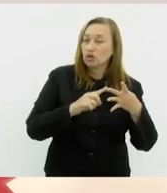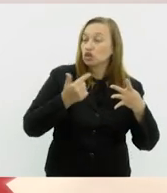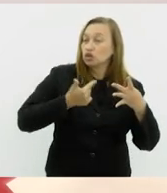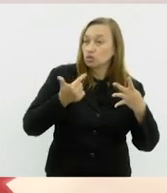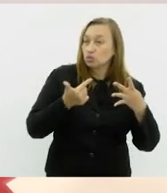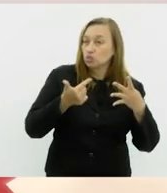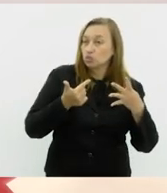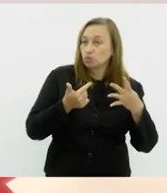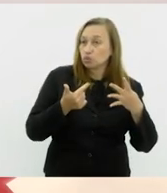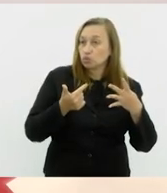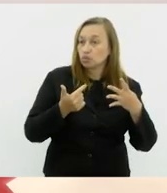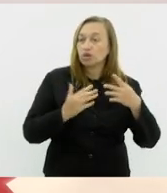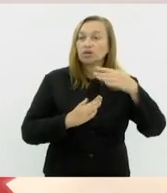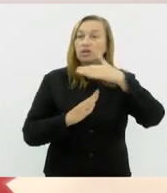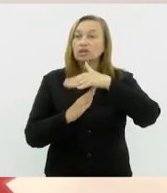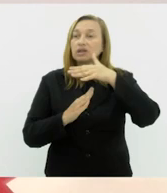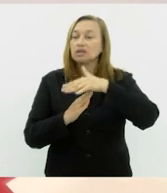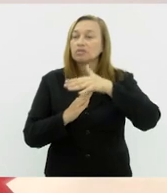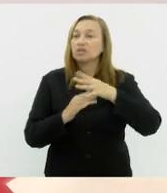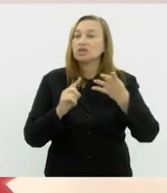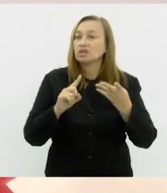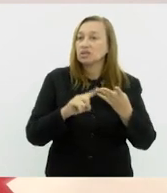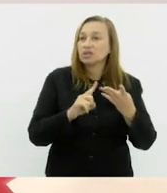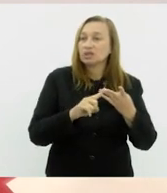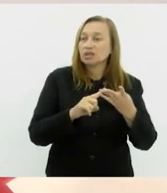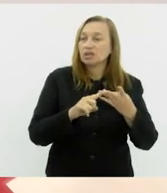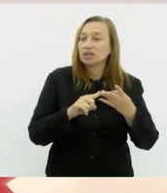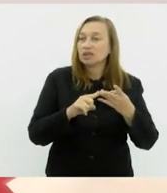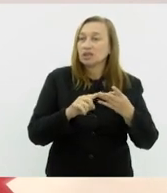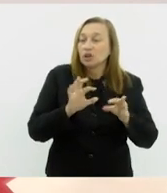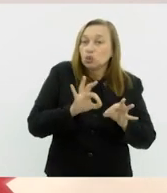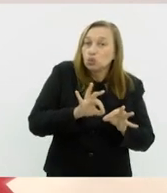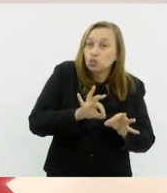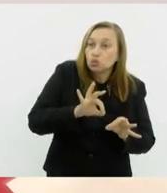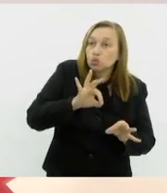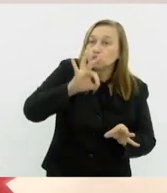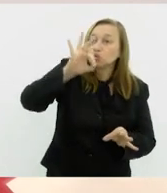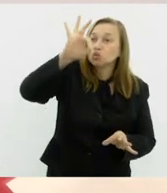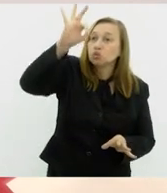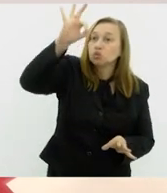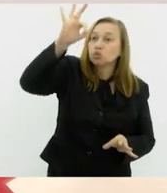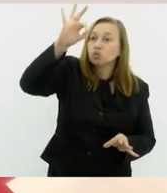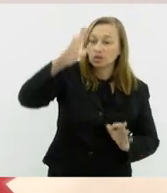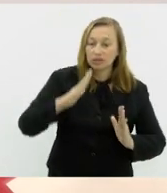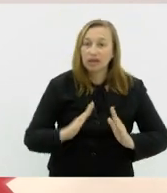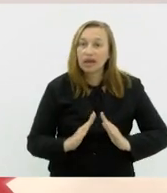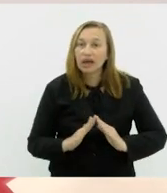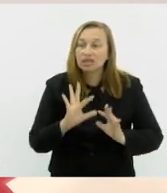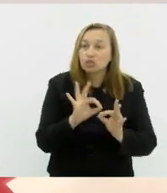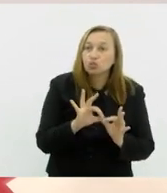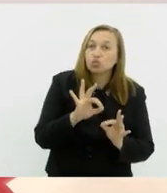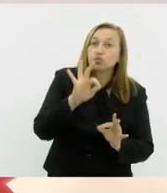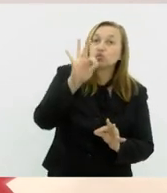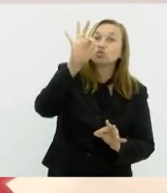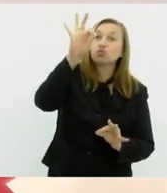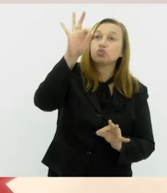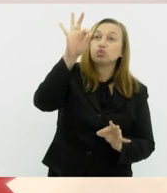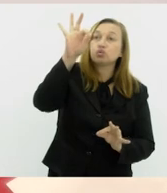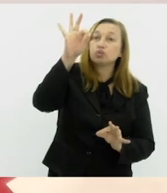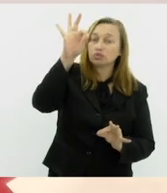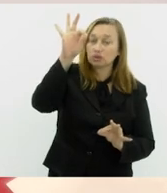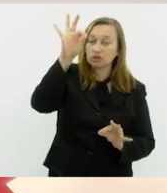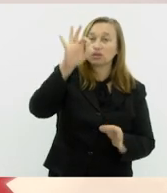ponto seria a restrição em relação à distância, né, dos lugares, né, a altitude